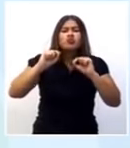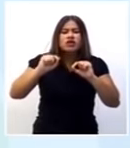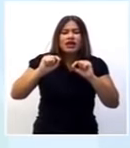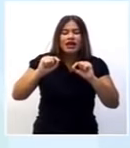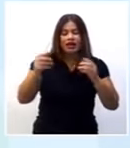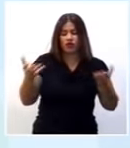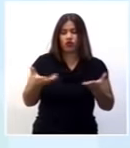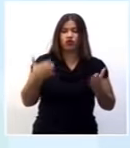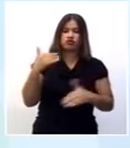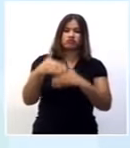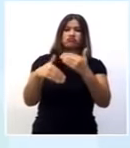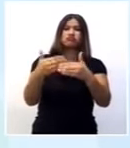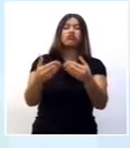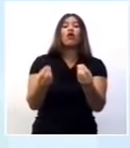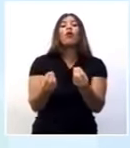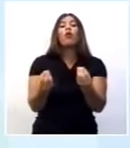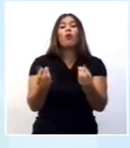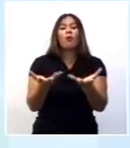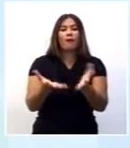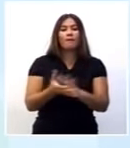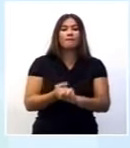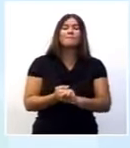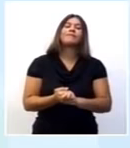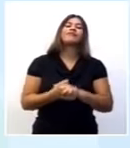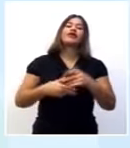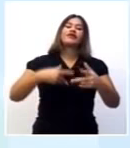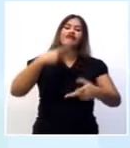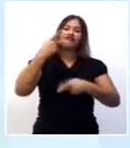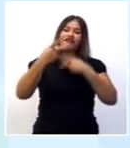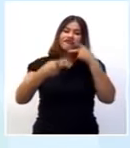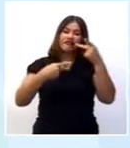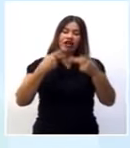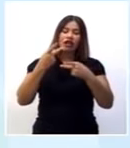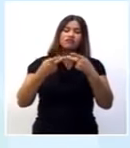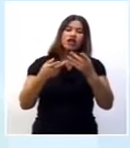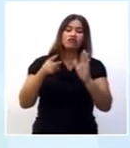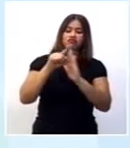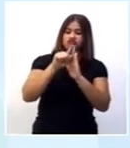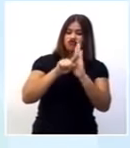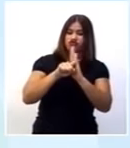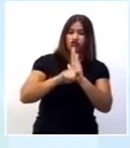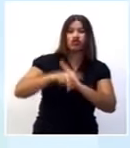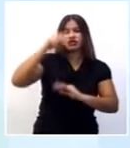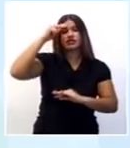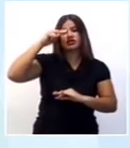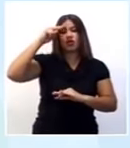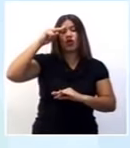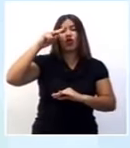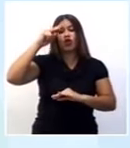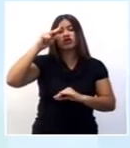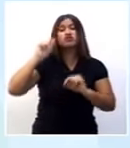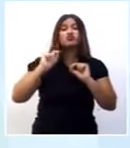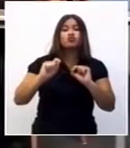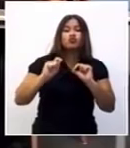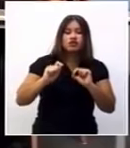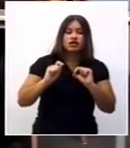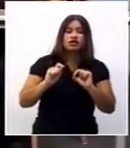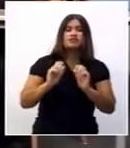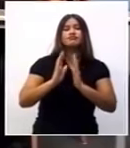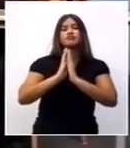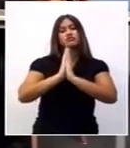A gente vai trabalhar um pouquinho com vocês sobre o que é uma fonte histórica. Vocês poderiam, por gentileza,